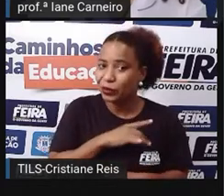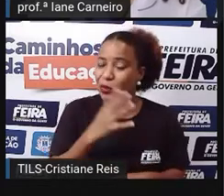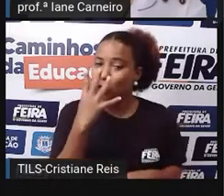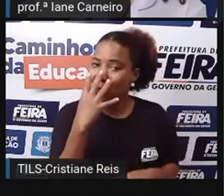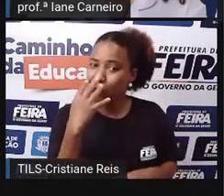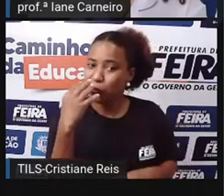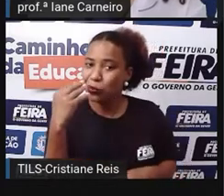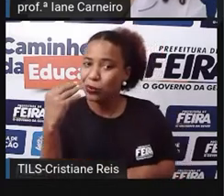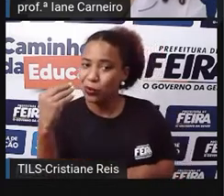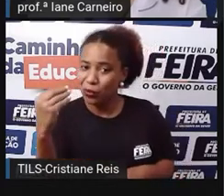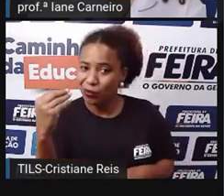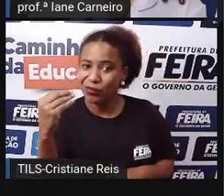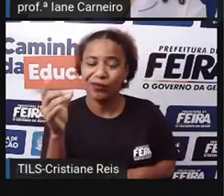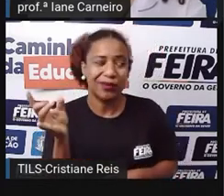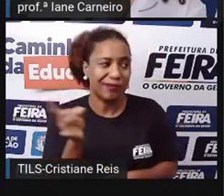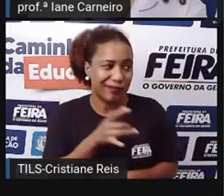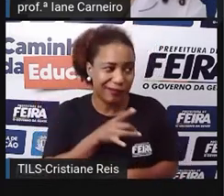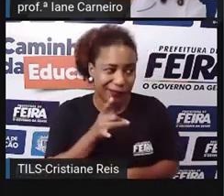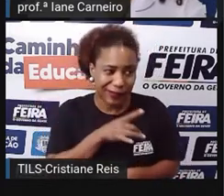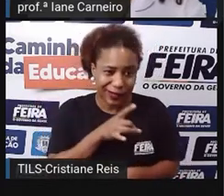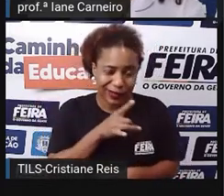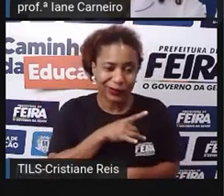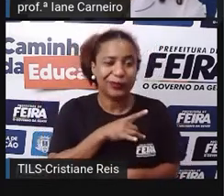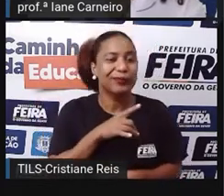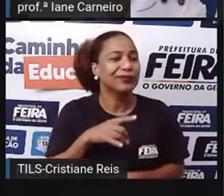se via, que morava lá longe.